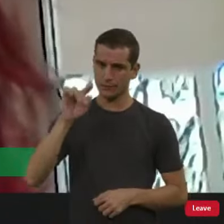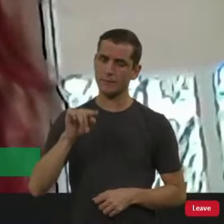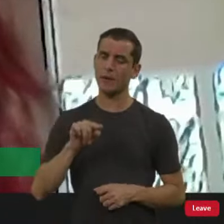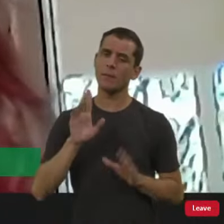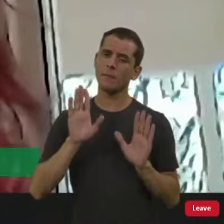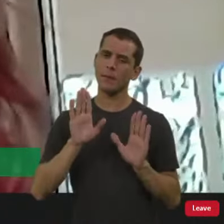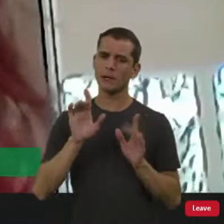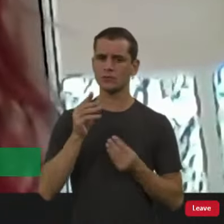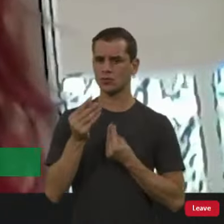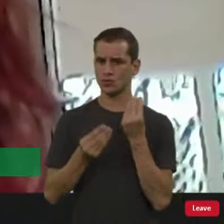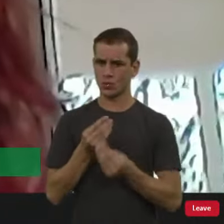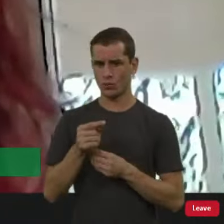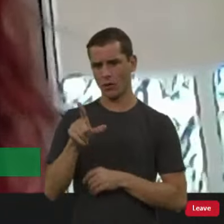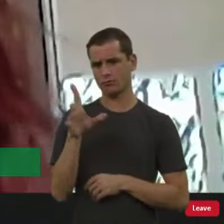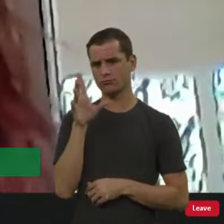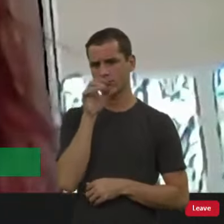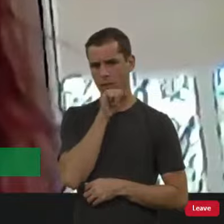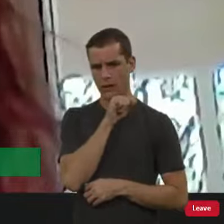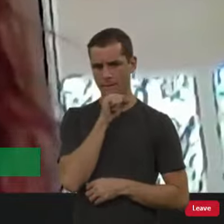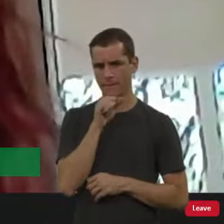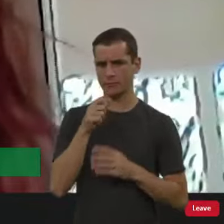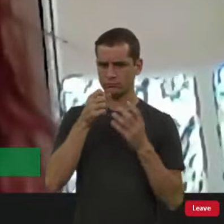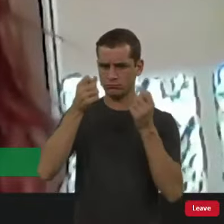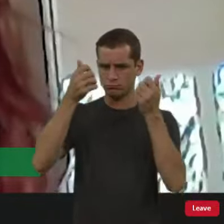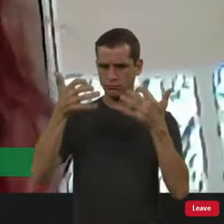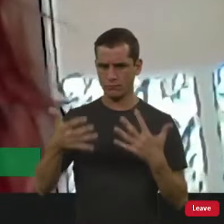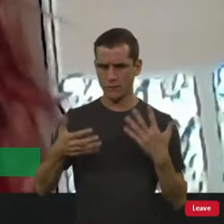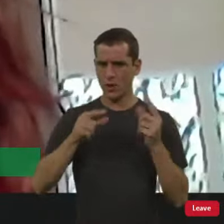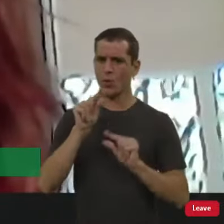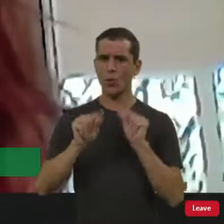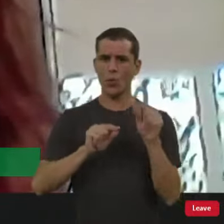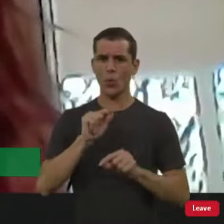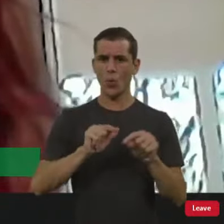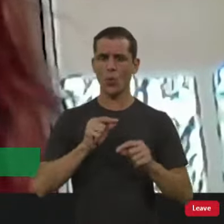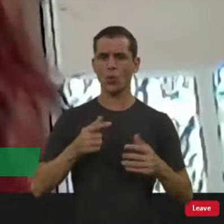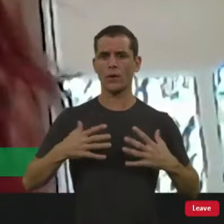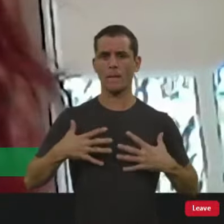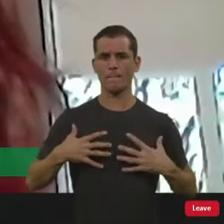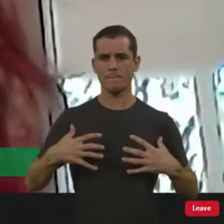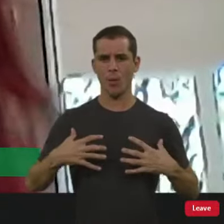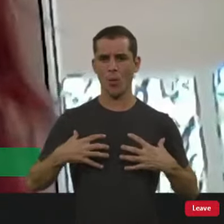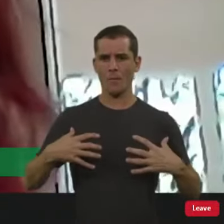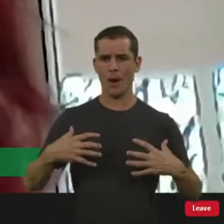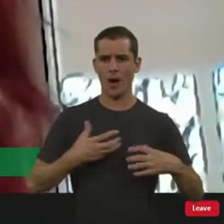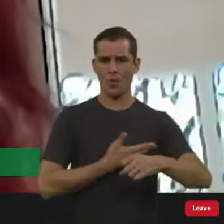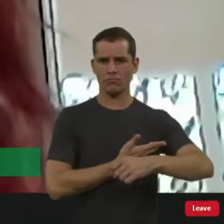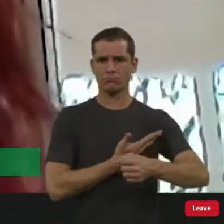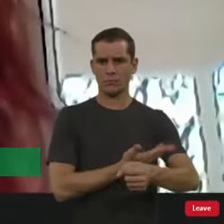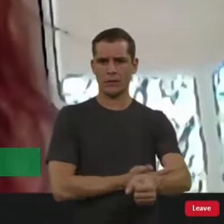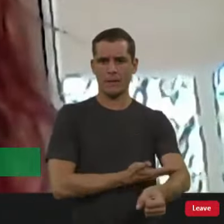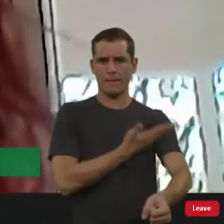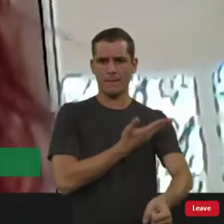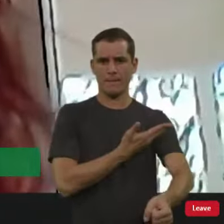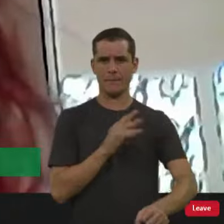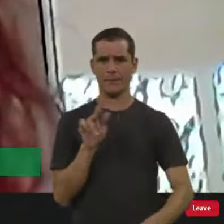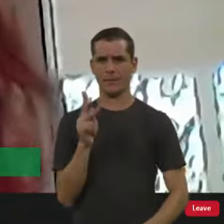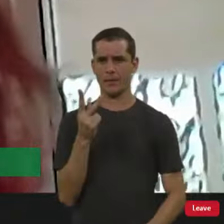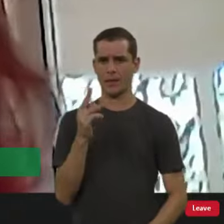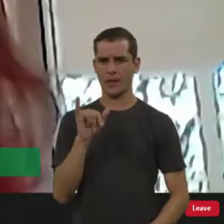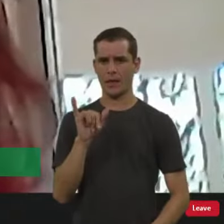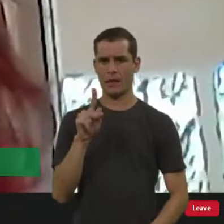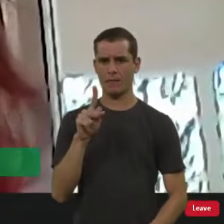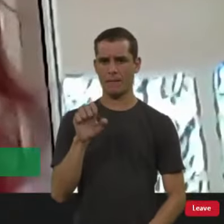me permitir falar brevemente sobre o que é hipertensão pulmonar. Eu não sou médica, eu sou jornalista, sou da área de